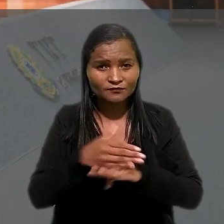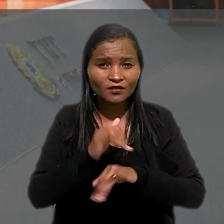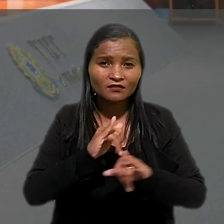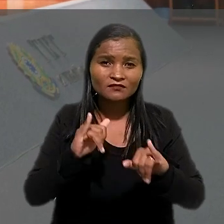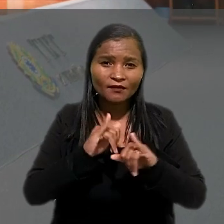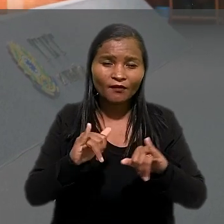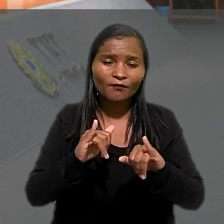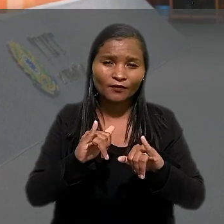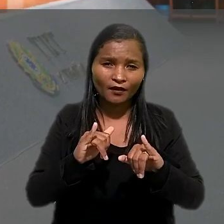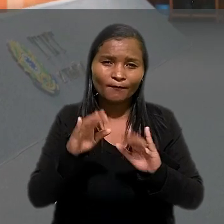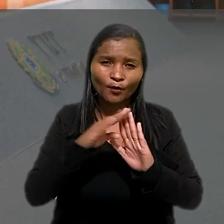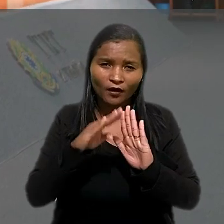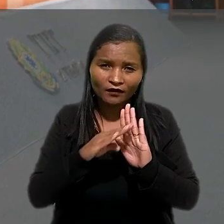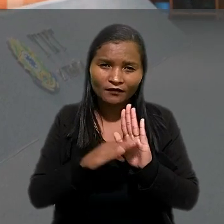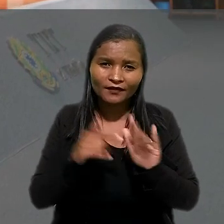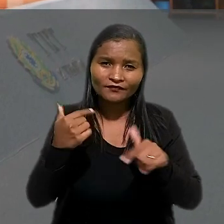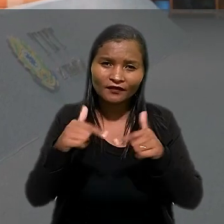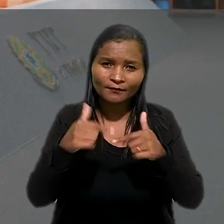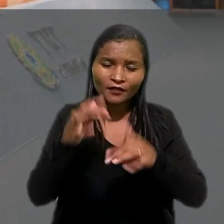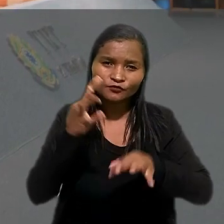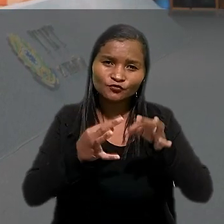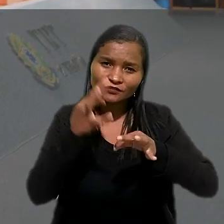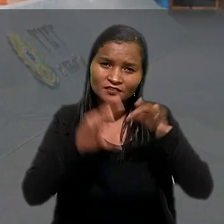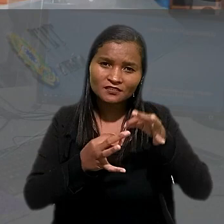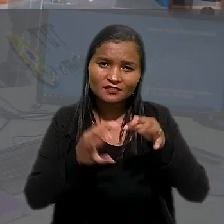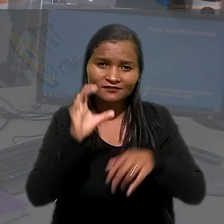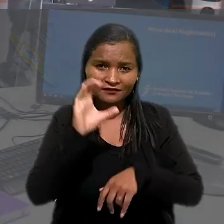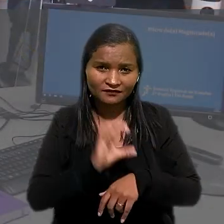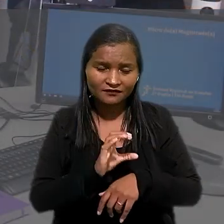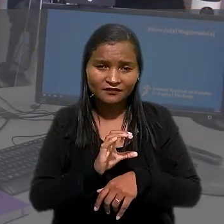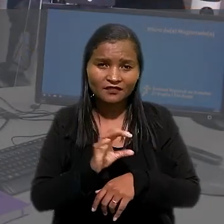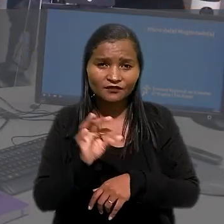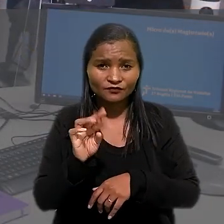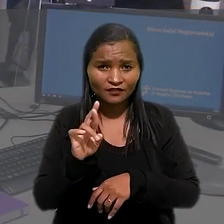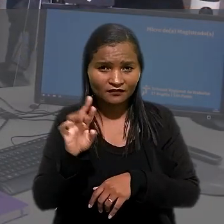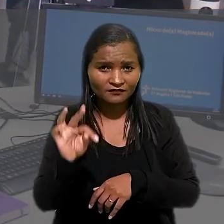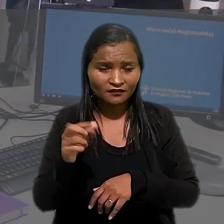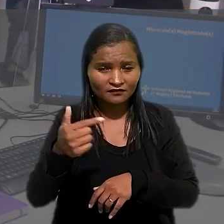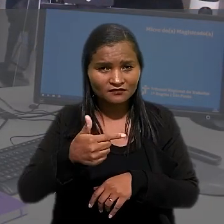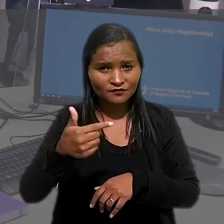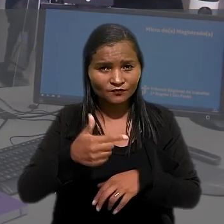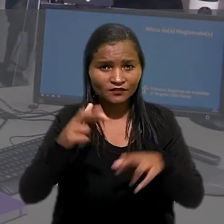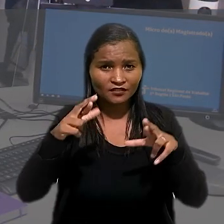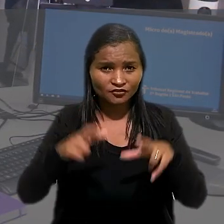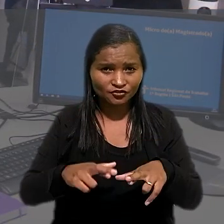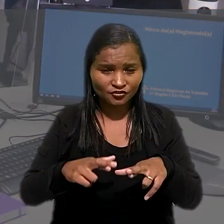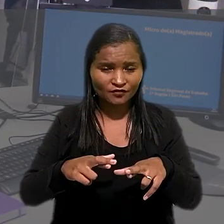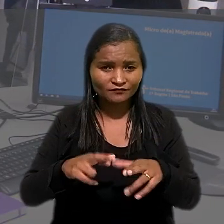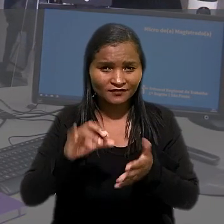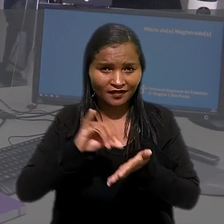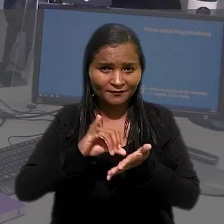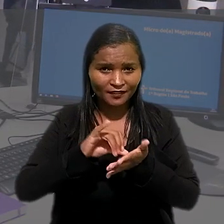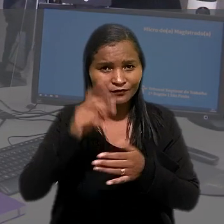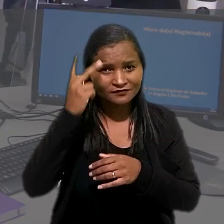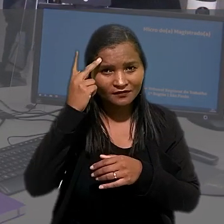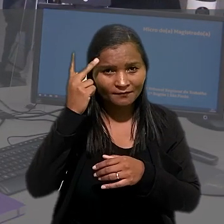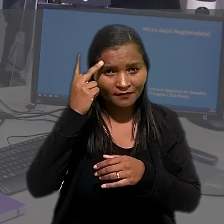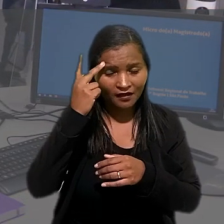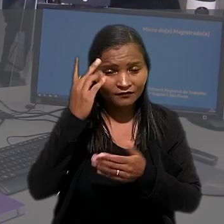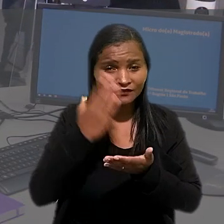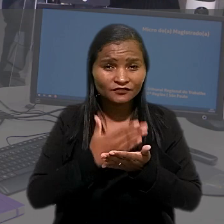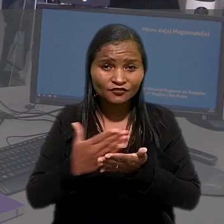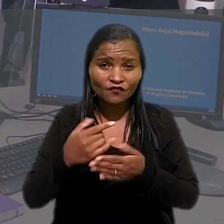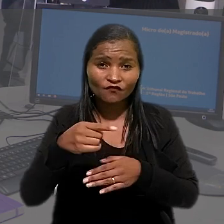participou do lançamento do programa Trabalho, Justiça e Cidadania, no Tribunal Regional do Trabalho da 2ª Região, na capital paulista.